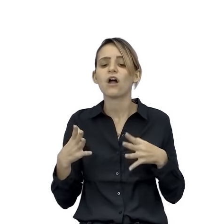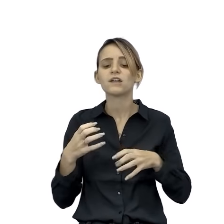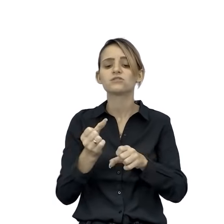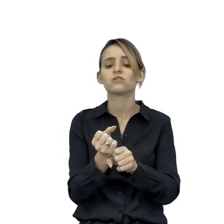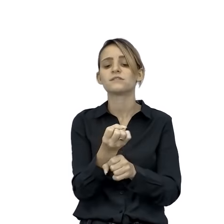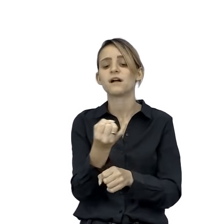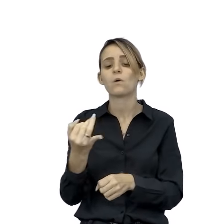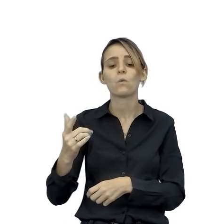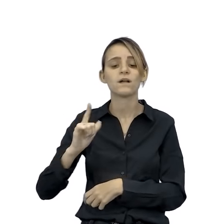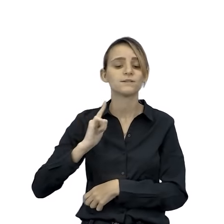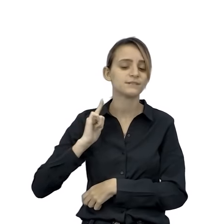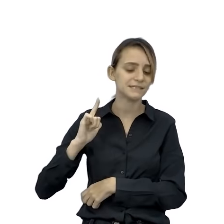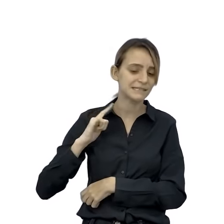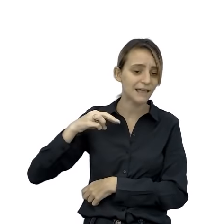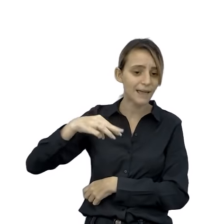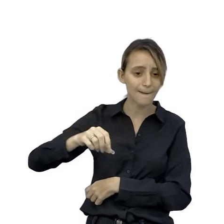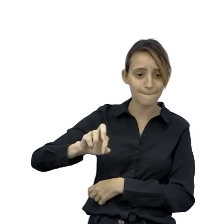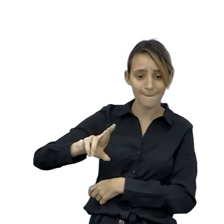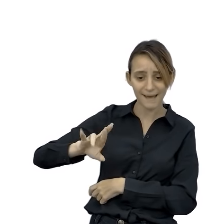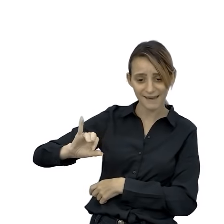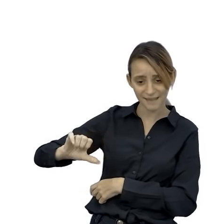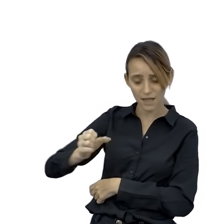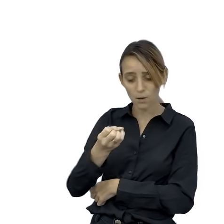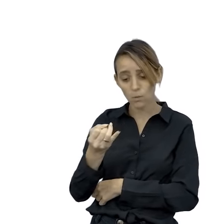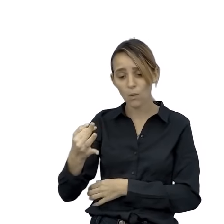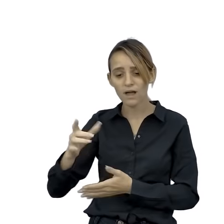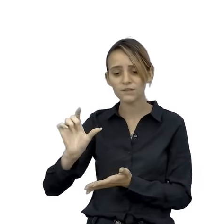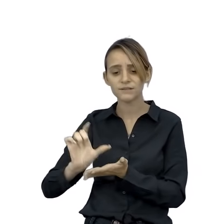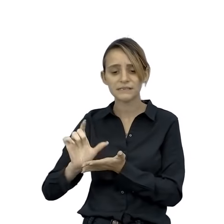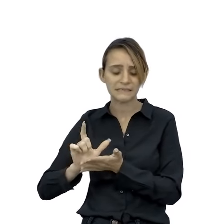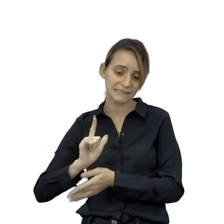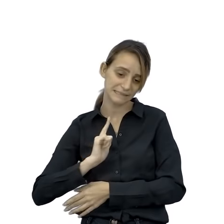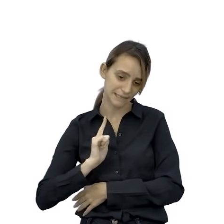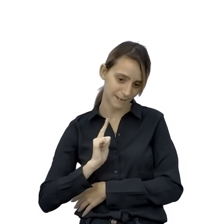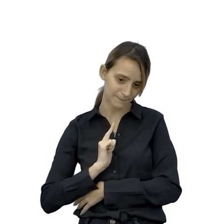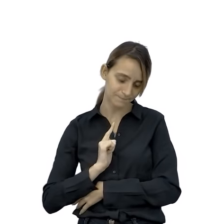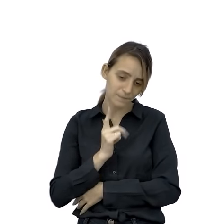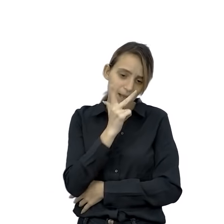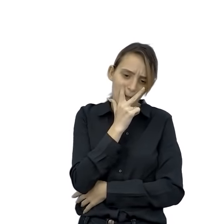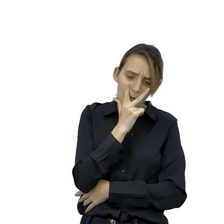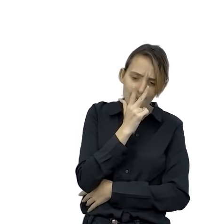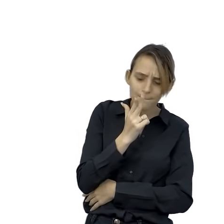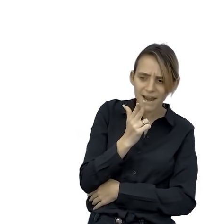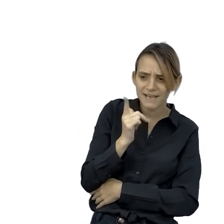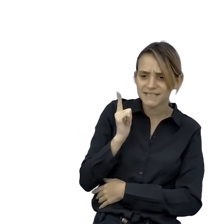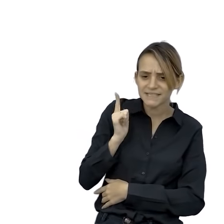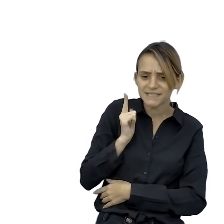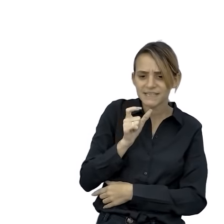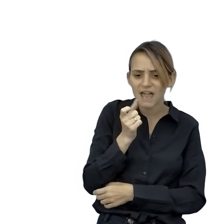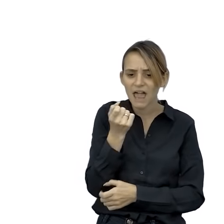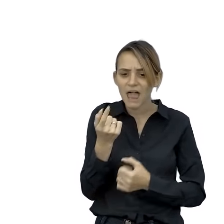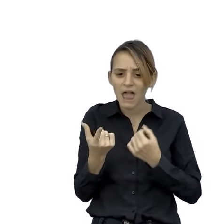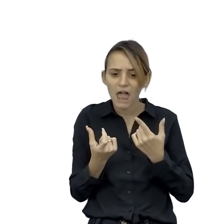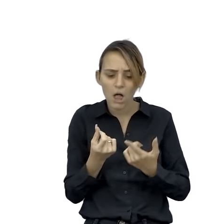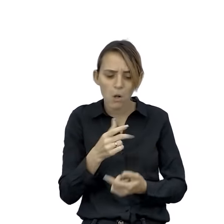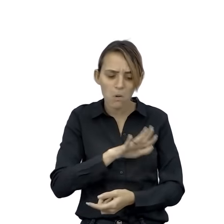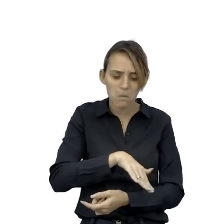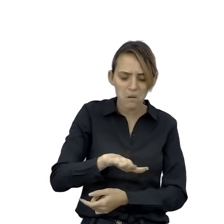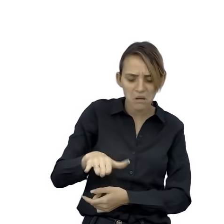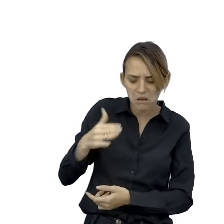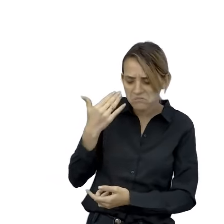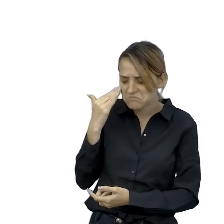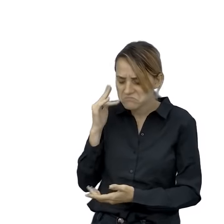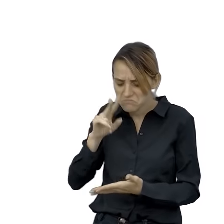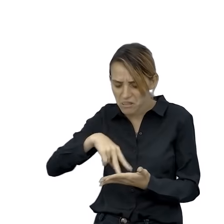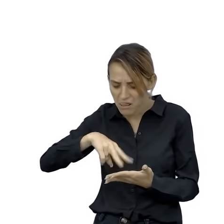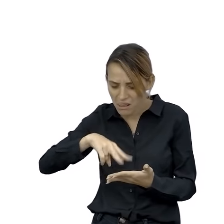gente, é muito provável que nós vamos encontrar crianças que ainda não conseguem, não têm o domínio ainda da leitura.